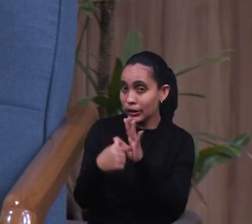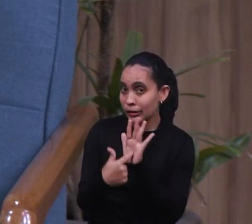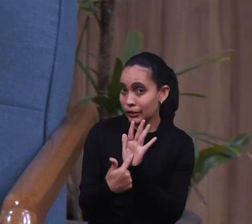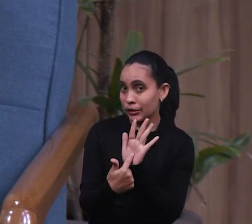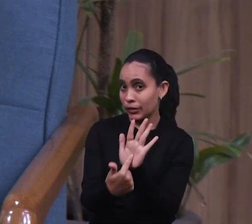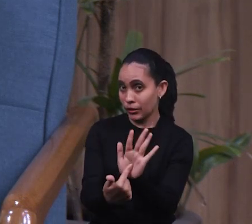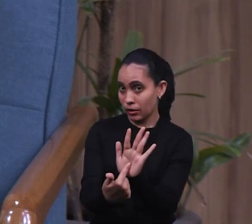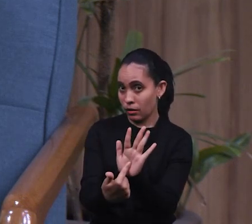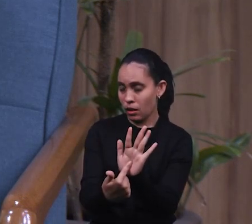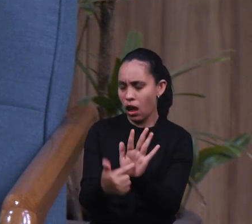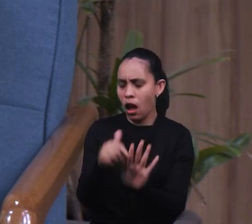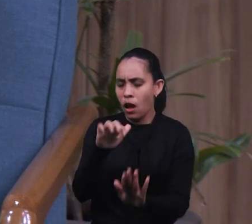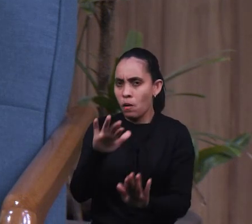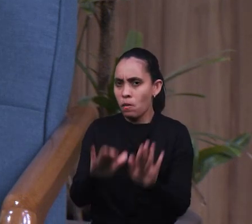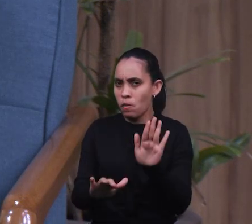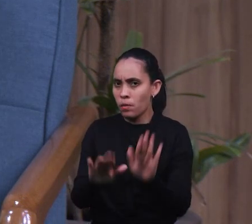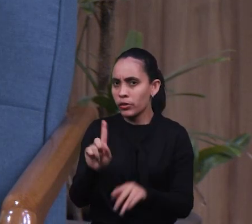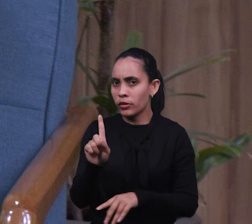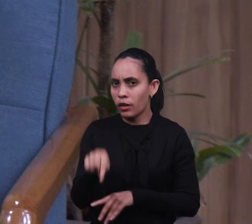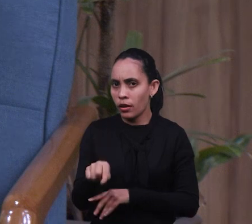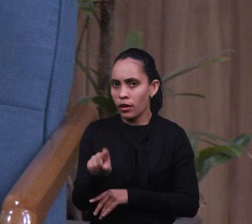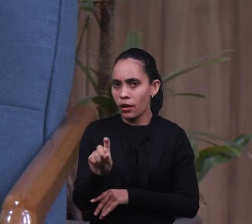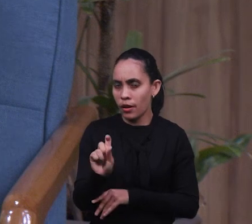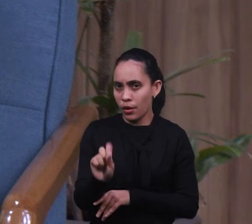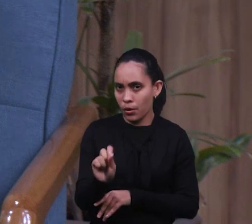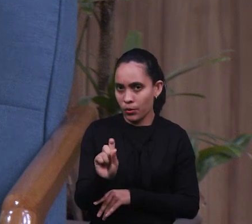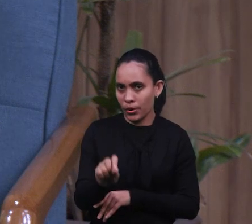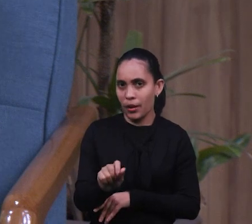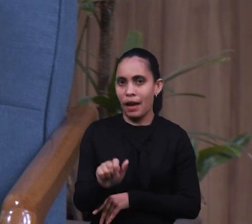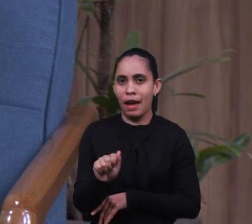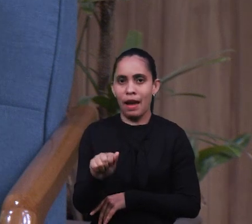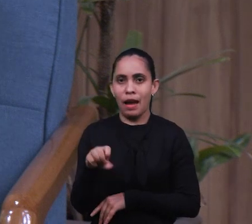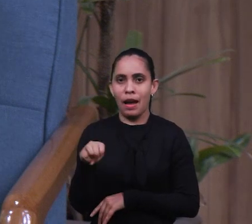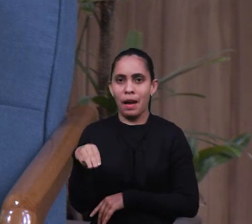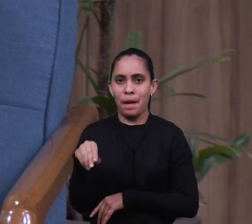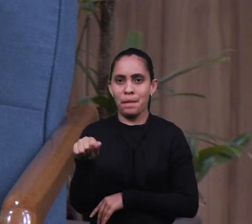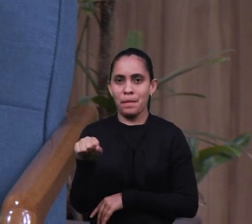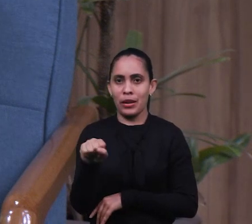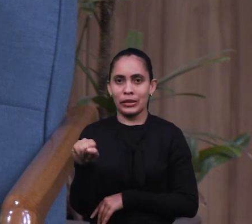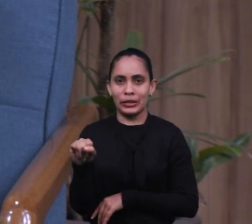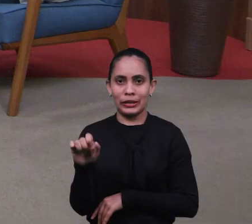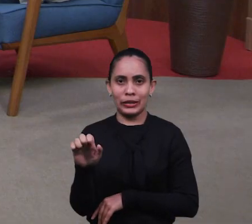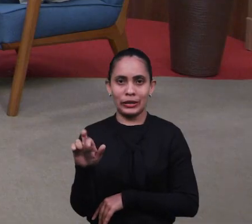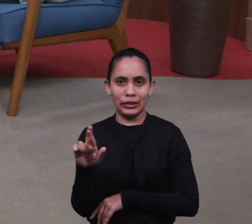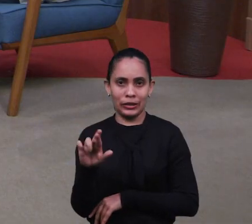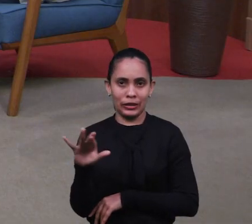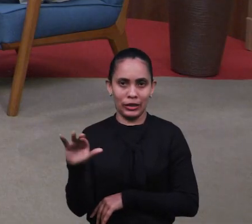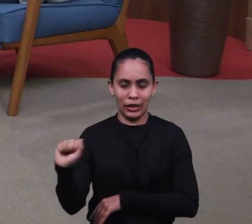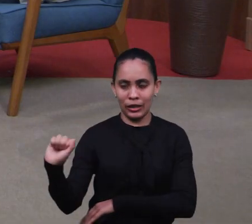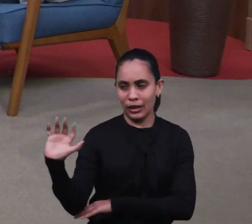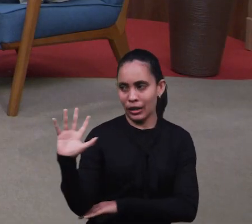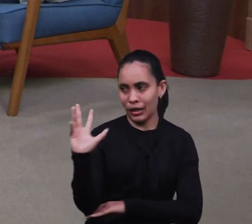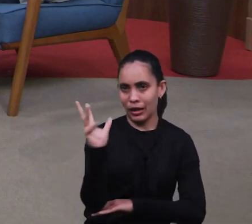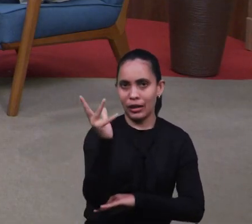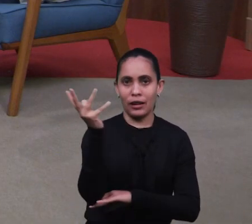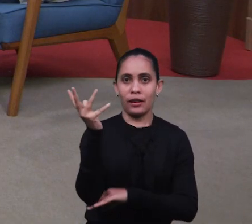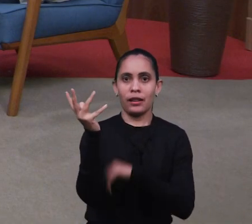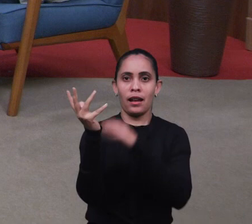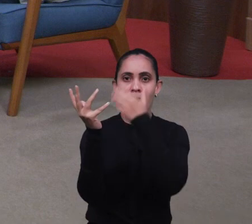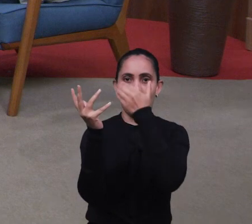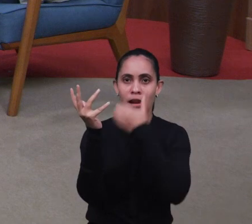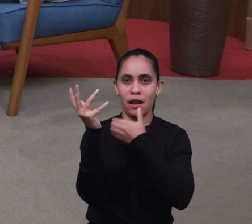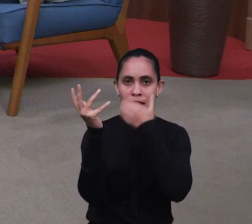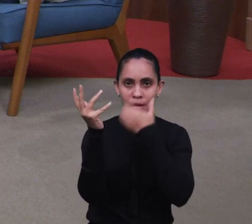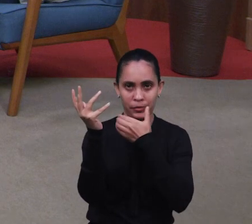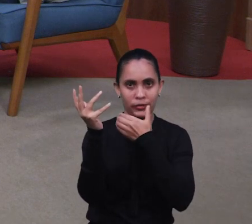figuras é a macieira, né, a árvore que dá a maçã. E é interessante